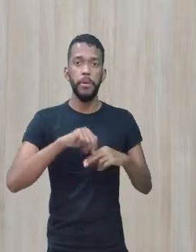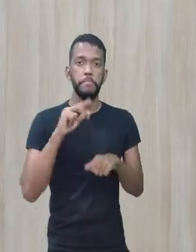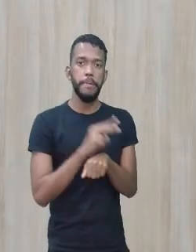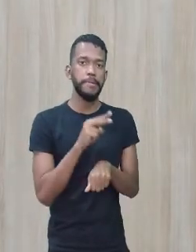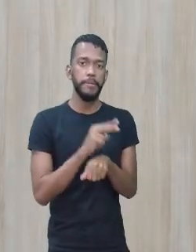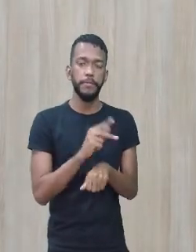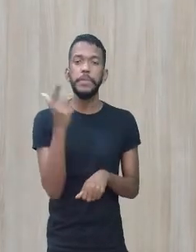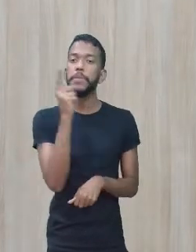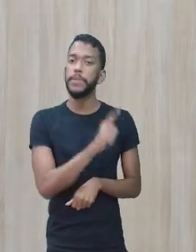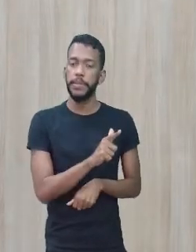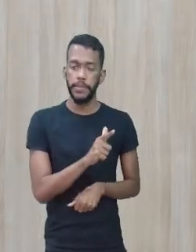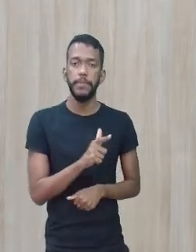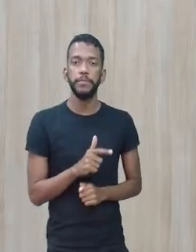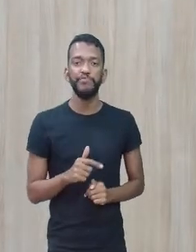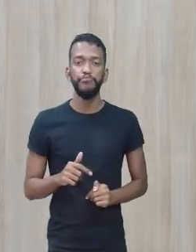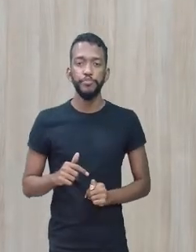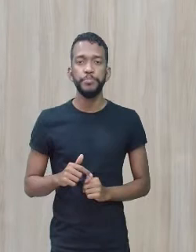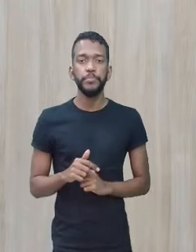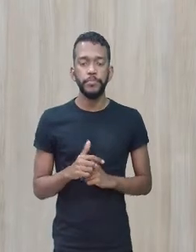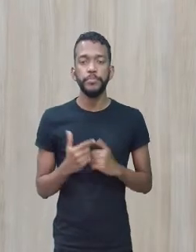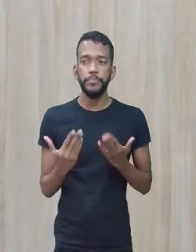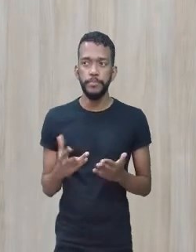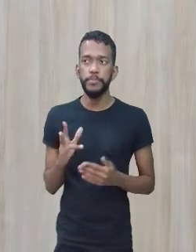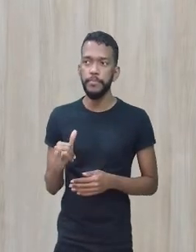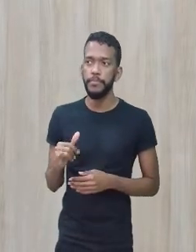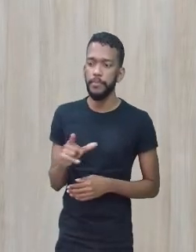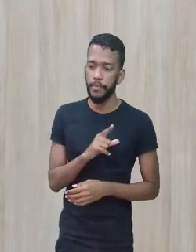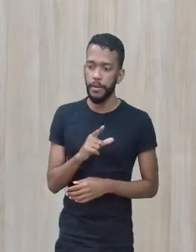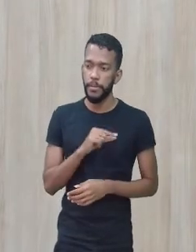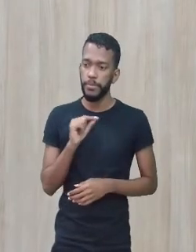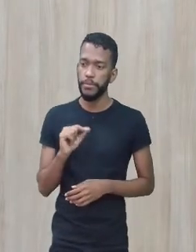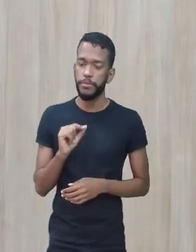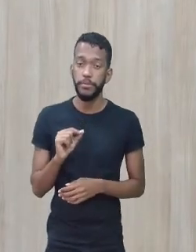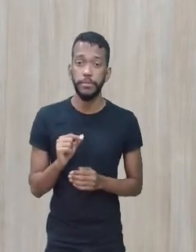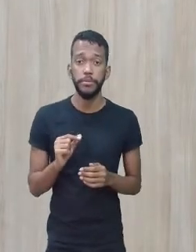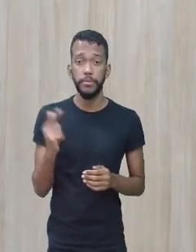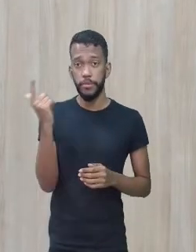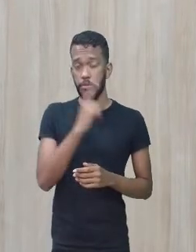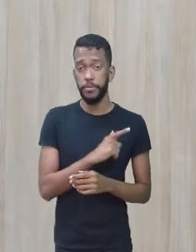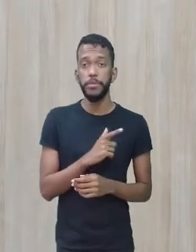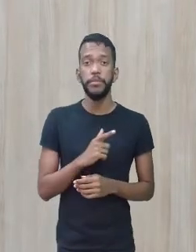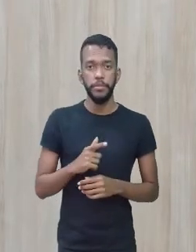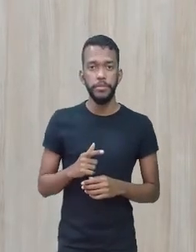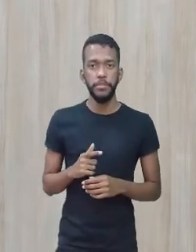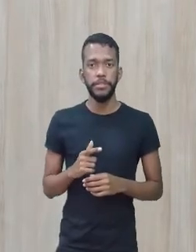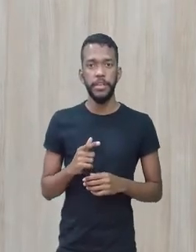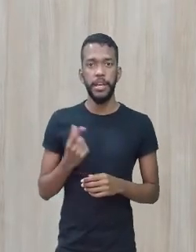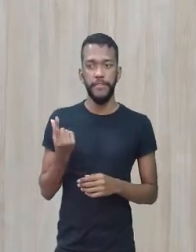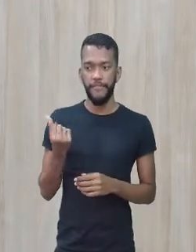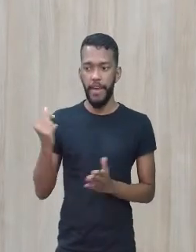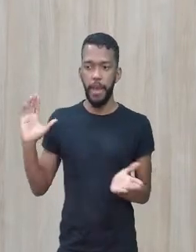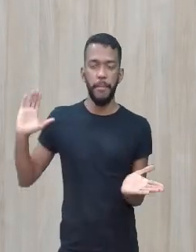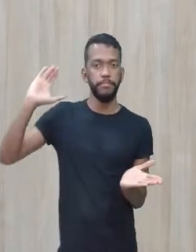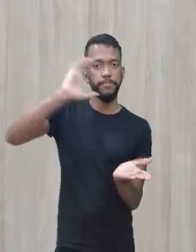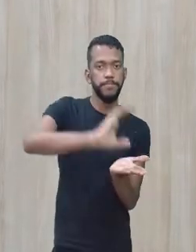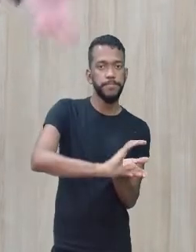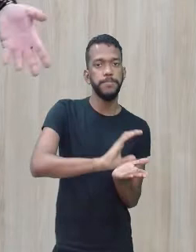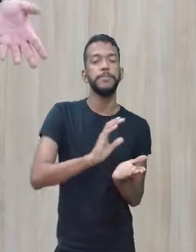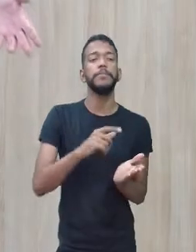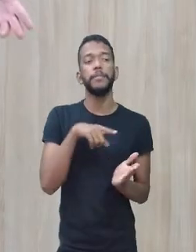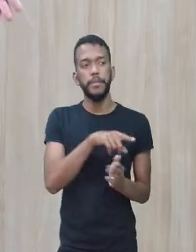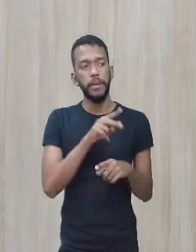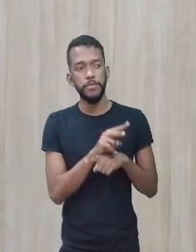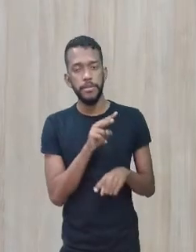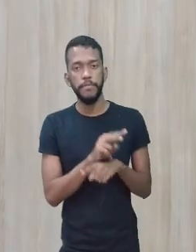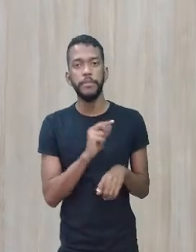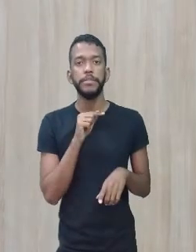preservação. Então, ele vai, inclusive, isso vai gerar verba, né, do Estado para poder financiar a